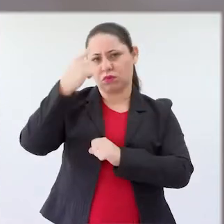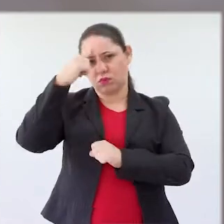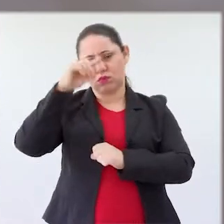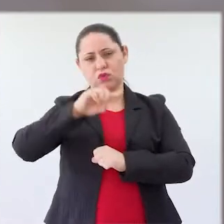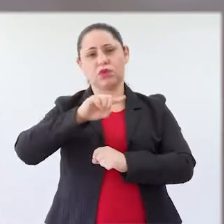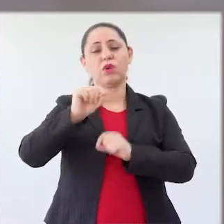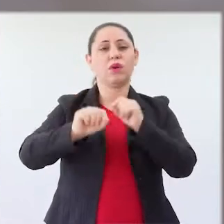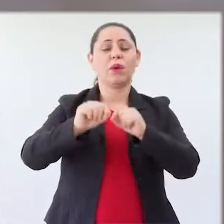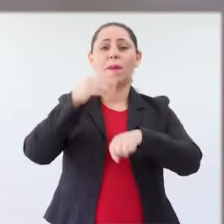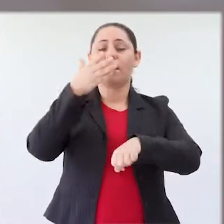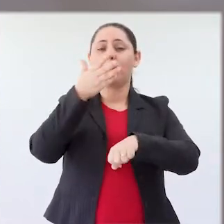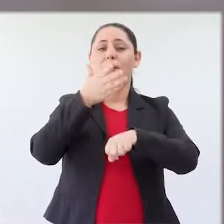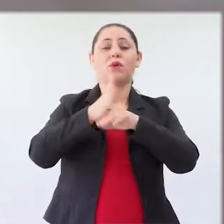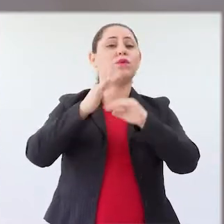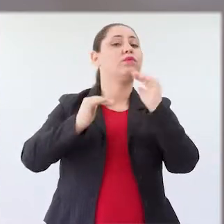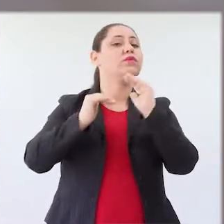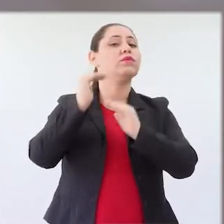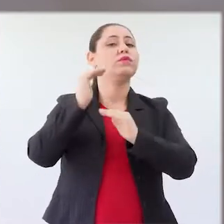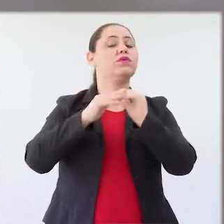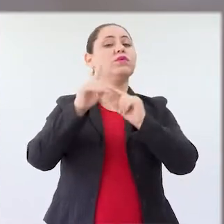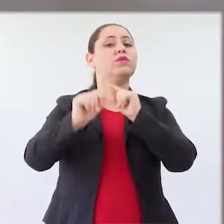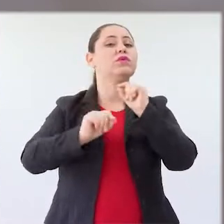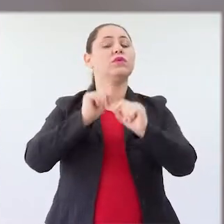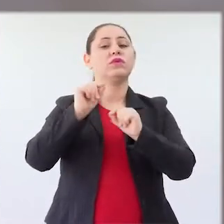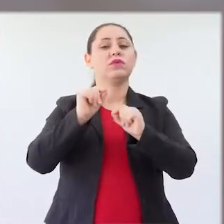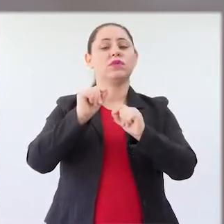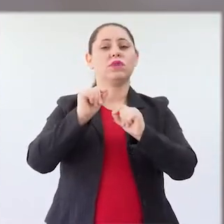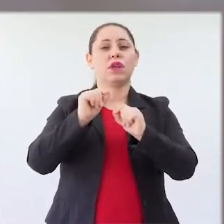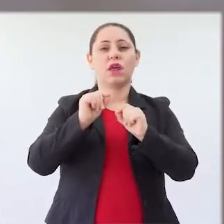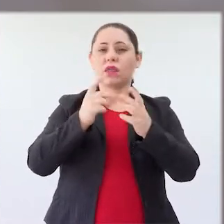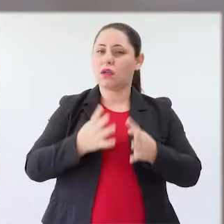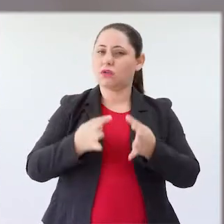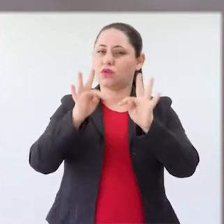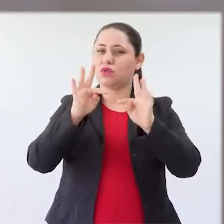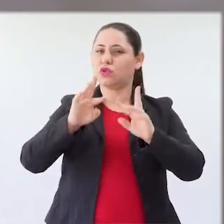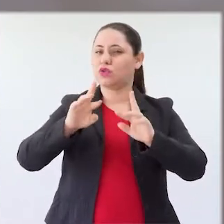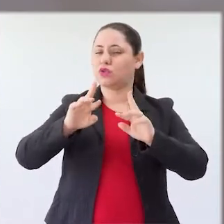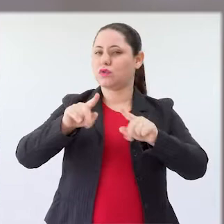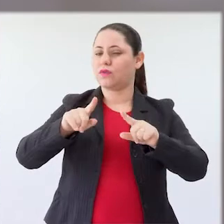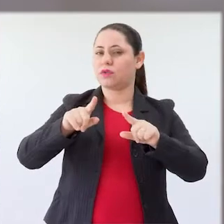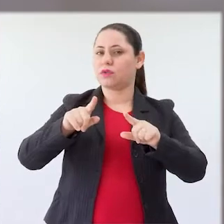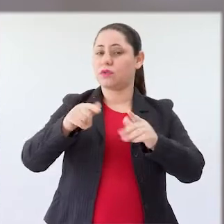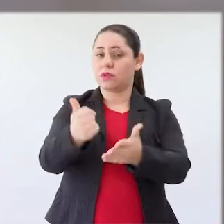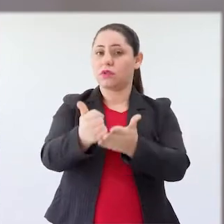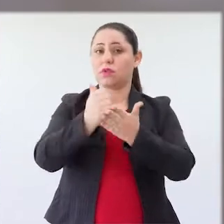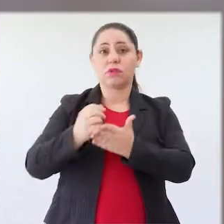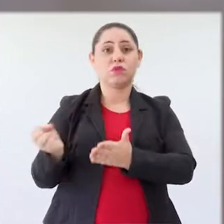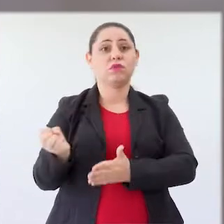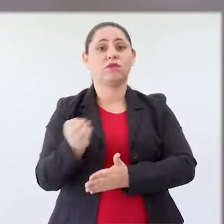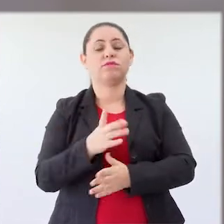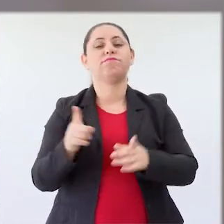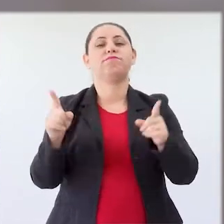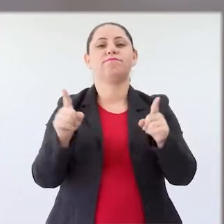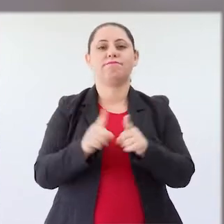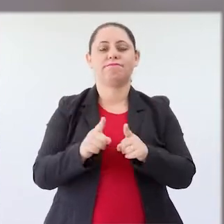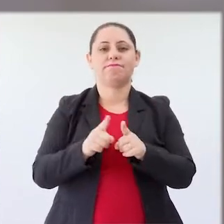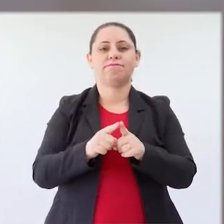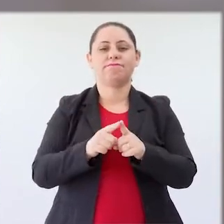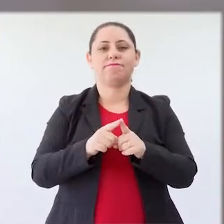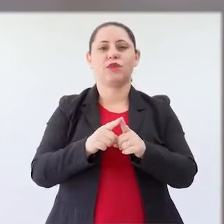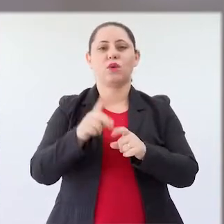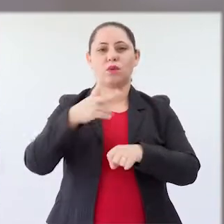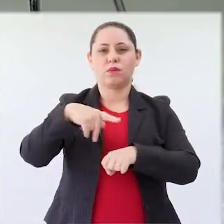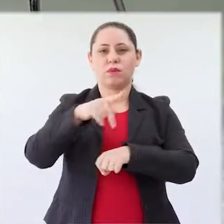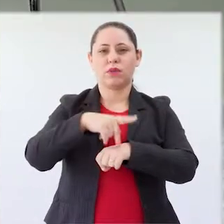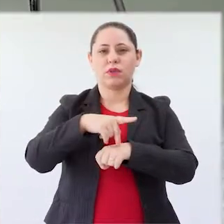os profissionais estão à procura de tecnologias diferentes, trazendo novidade, né? Onde o nosso país, a